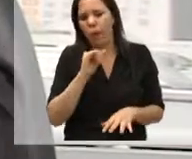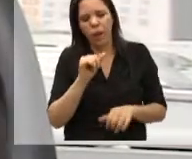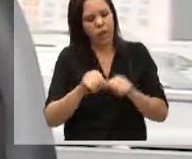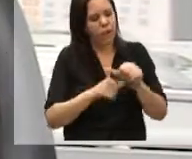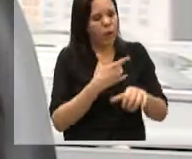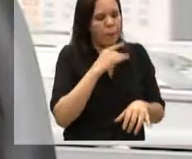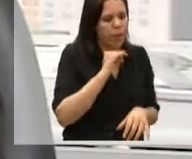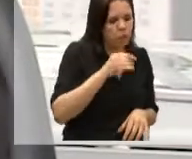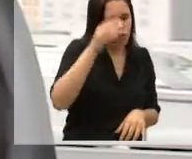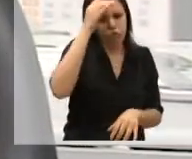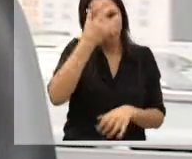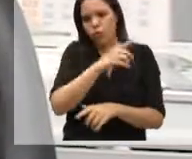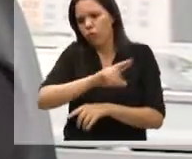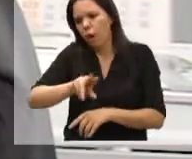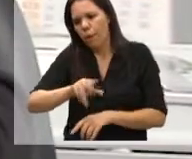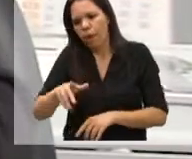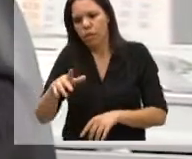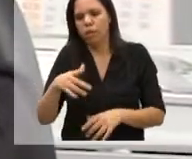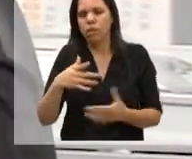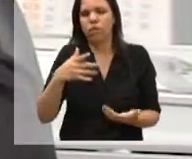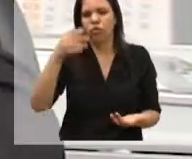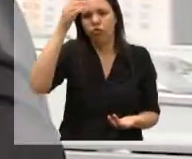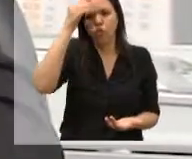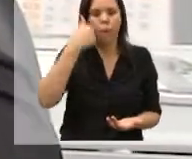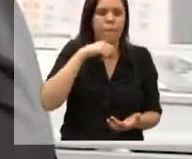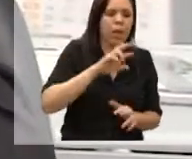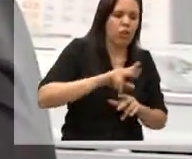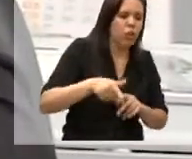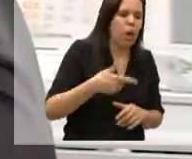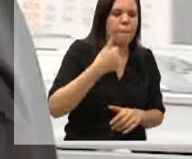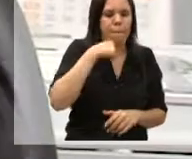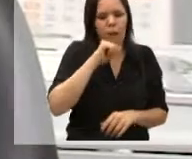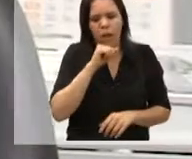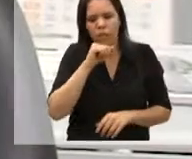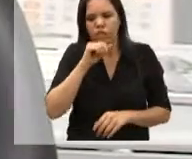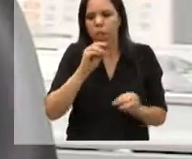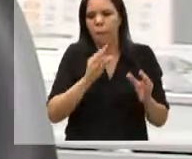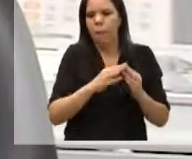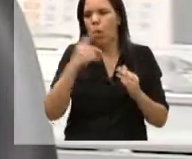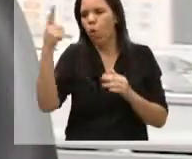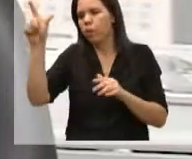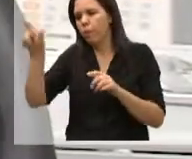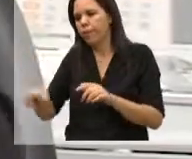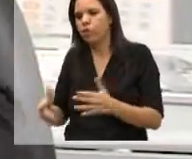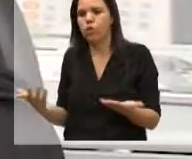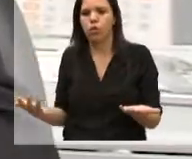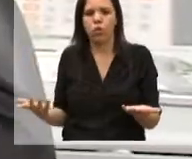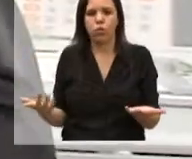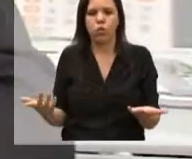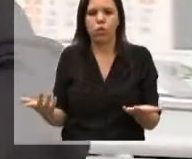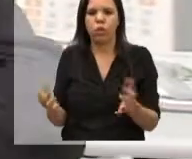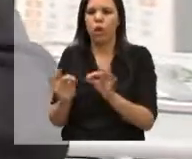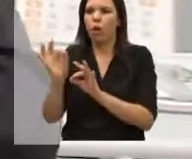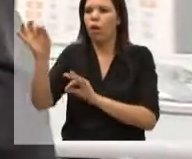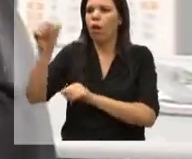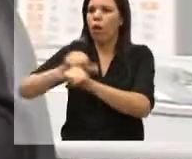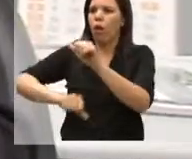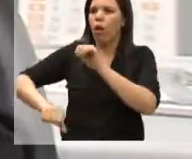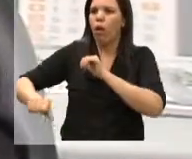o tio já não é mais tio, a mãe já não é mais mãe. A mãe que pariu já mora com outra pessoa que veio não sei de onde. Então